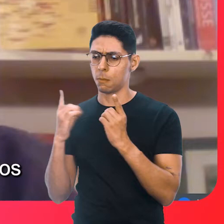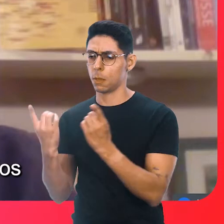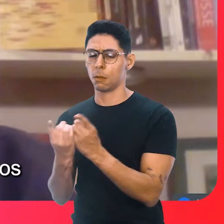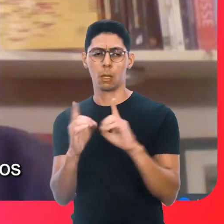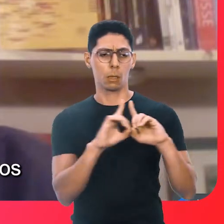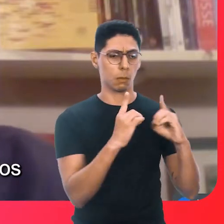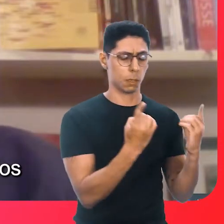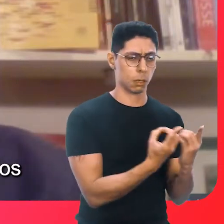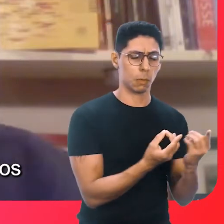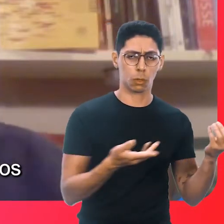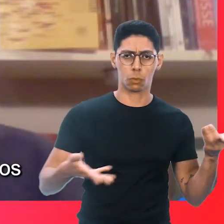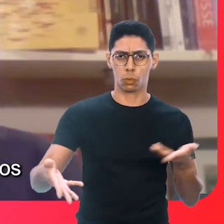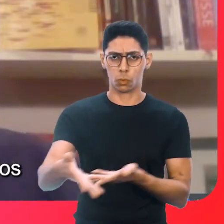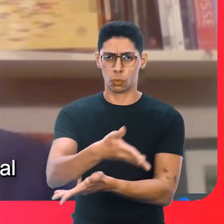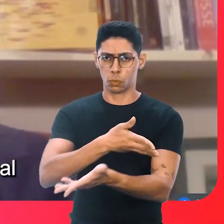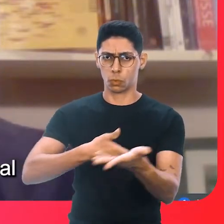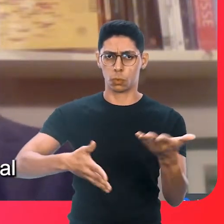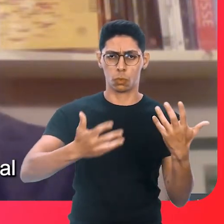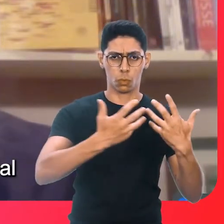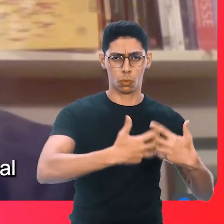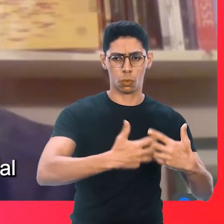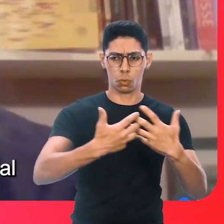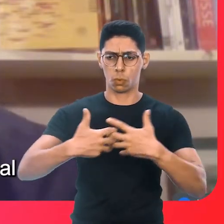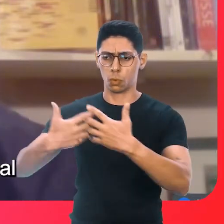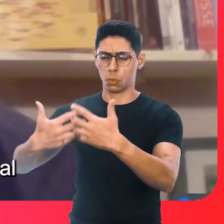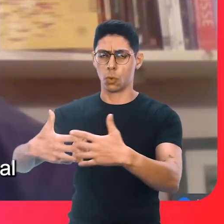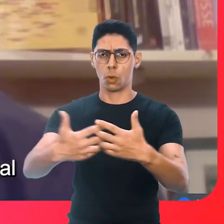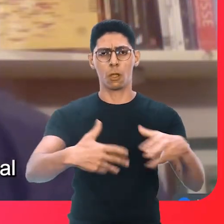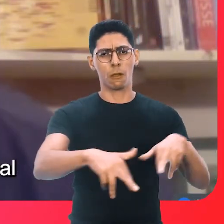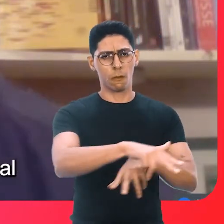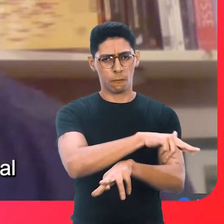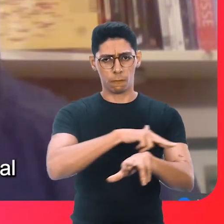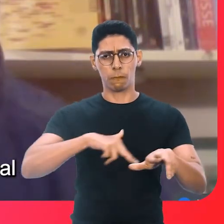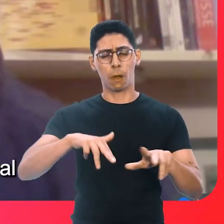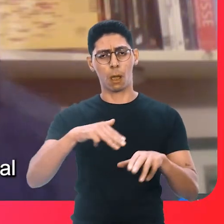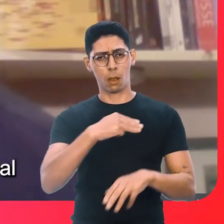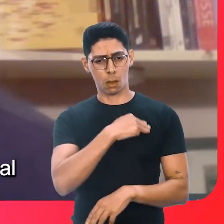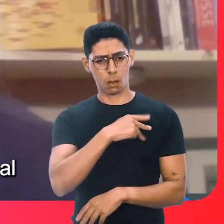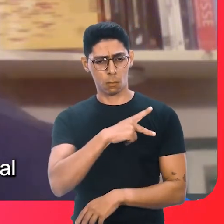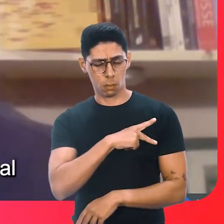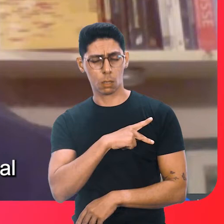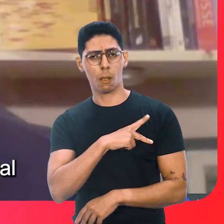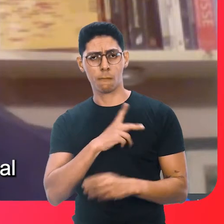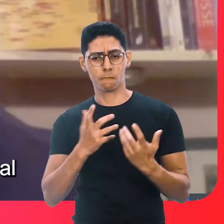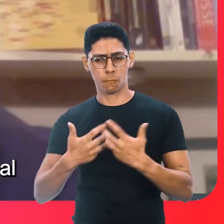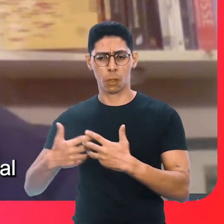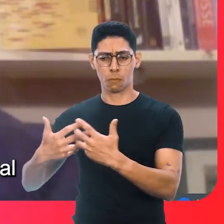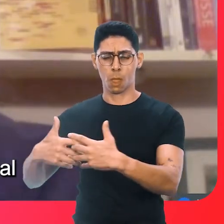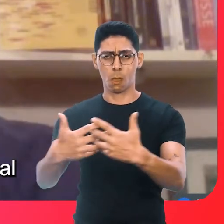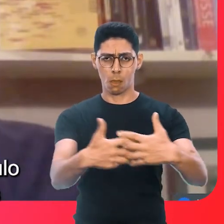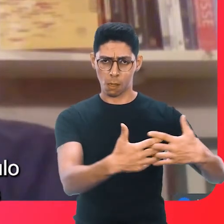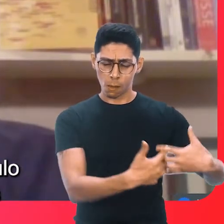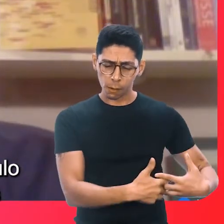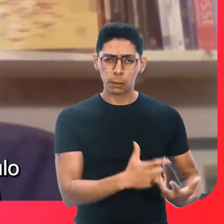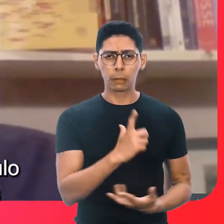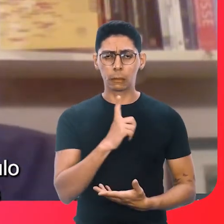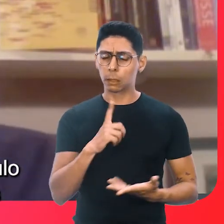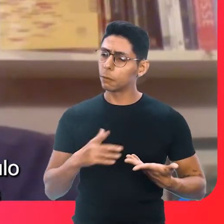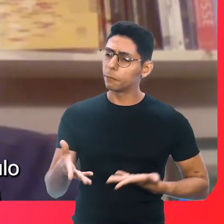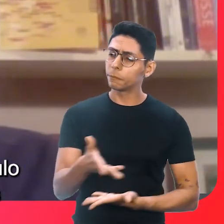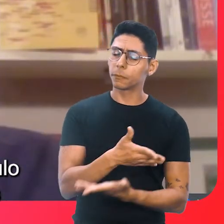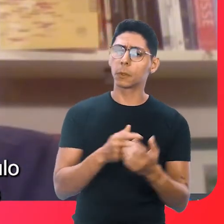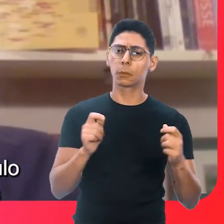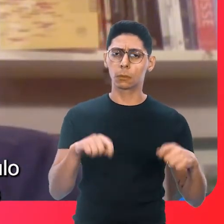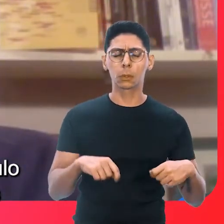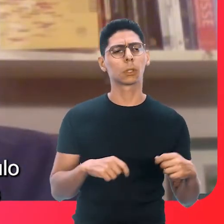ministérios envolvidos, não é isso, Antônio? Vários ministérios envolvidos. E no Plano Municipal nós tivemos o envolvimento, conseguimos